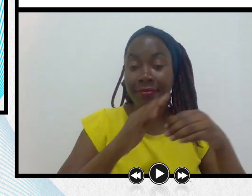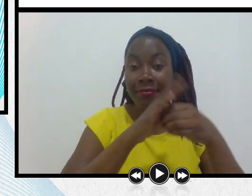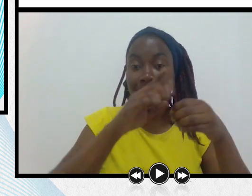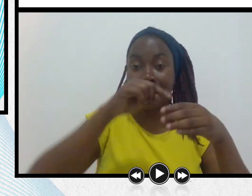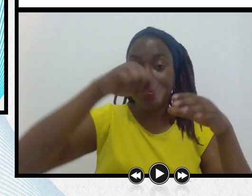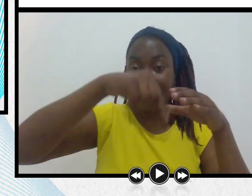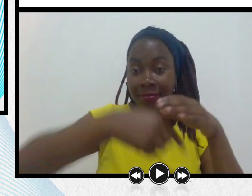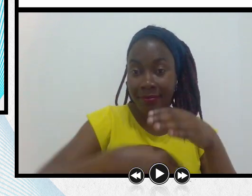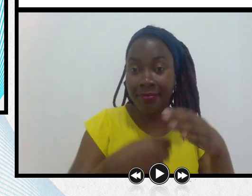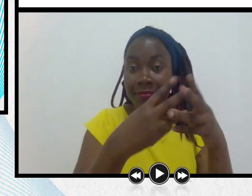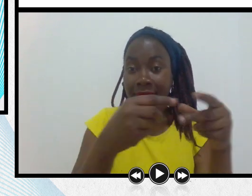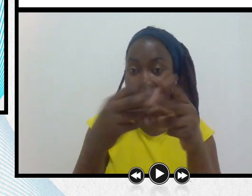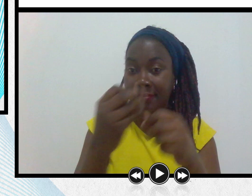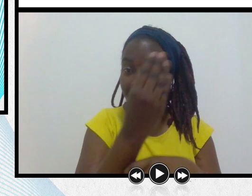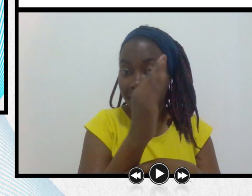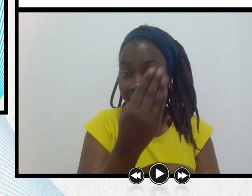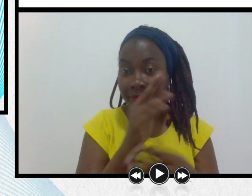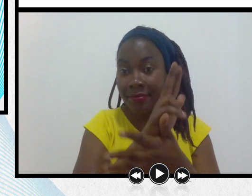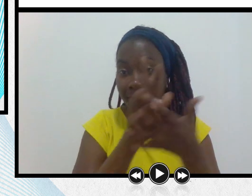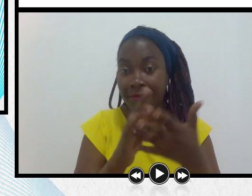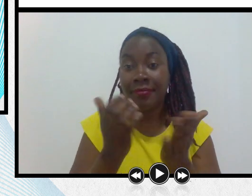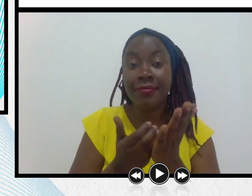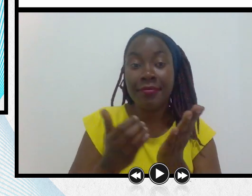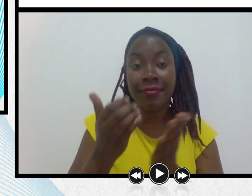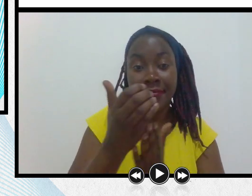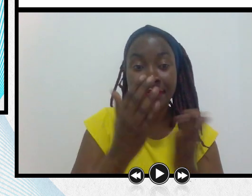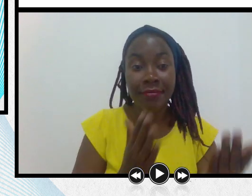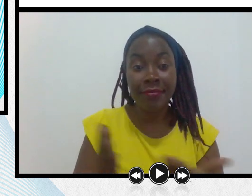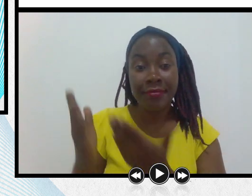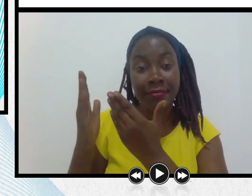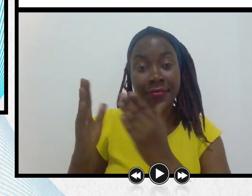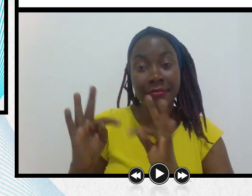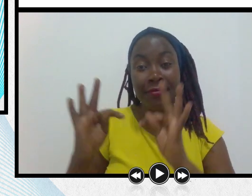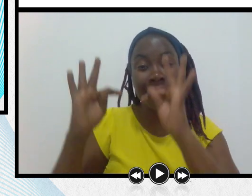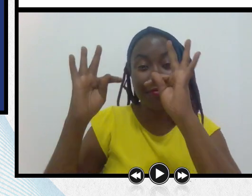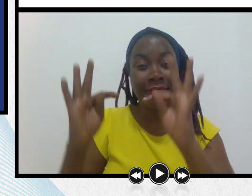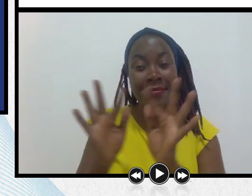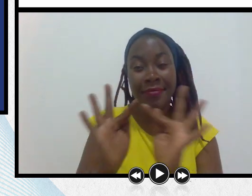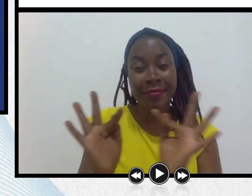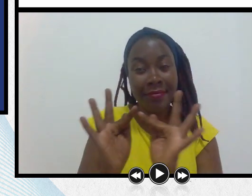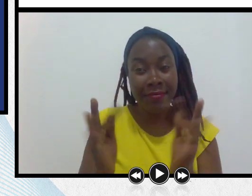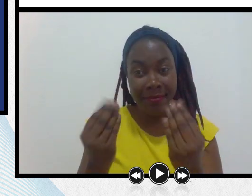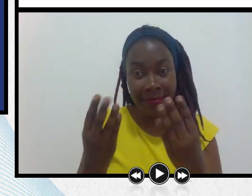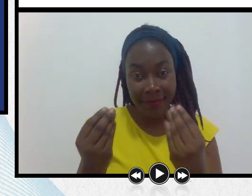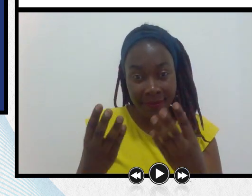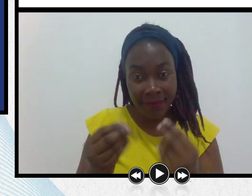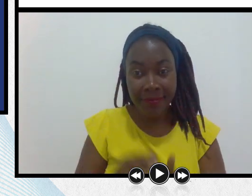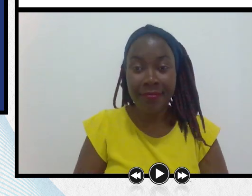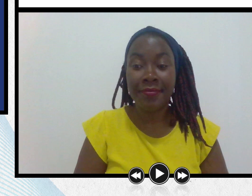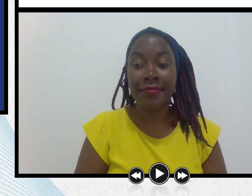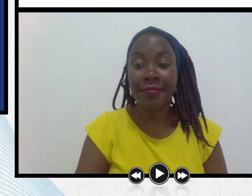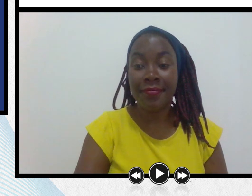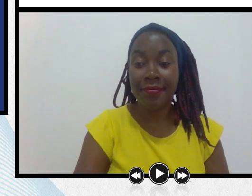jardim filtrante. Então, começando pelo clorador, que é uma tecnologia bastante simples que foi feita para desinfetar a água.